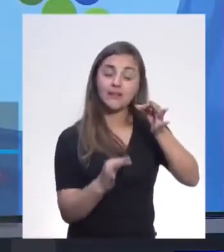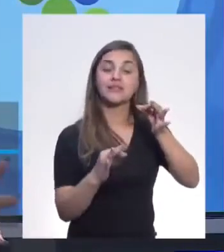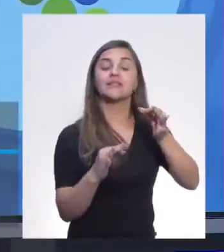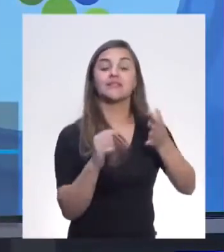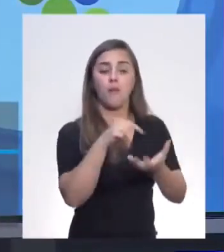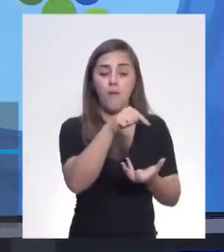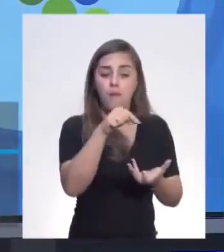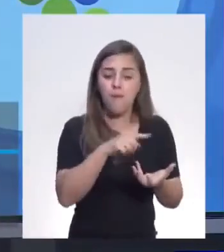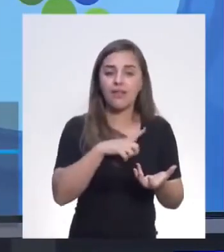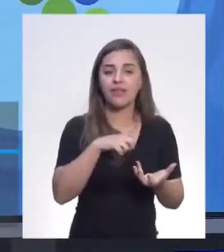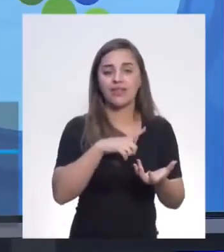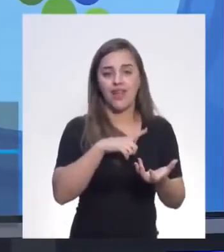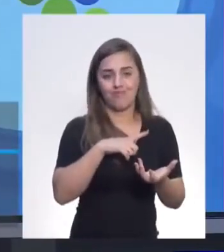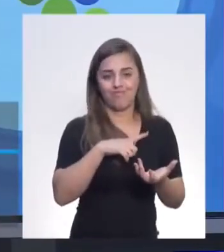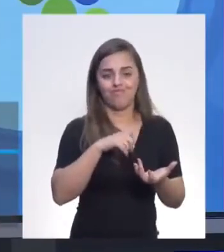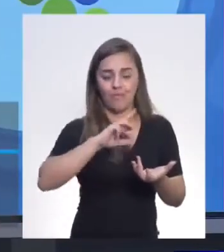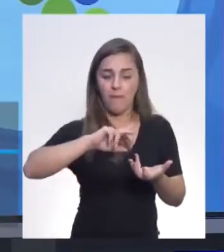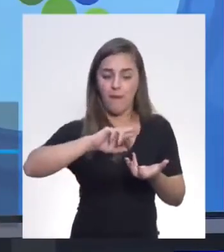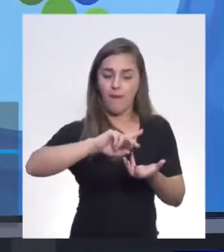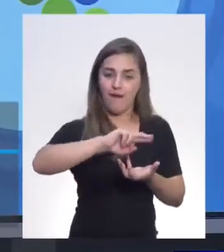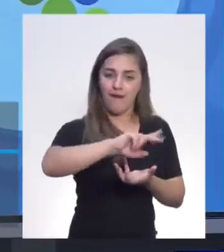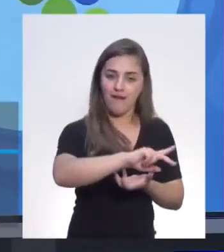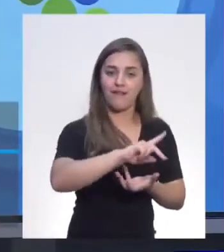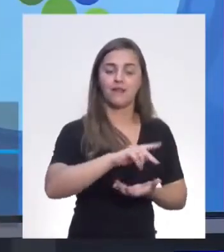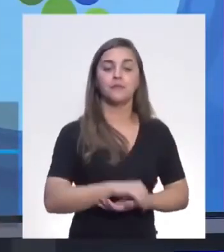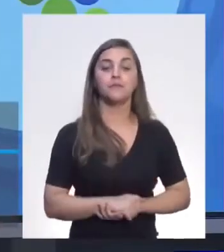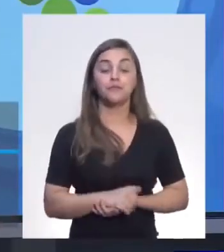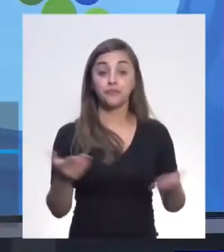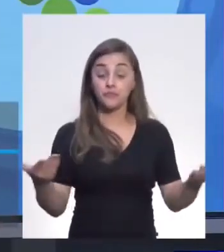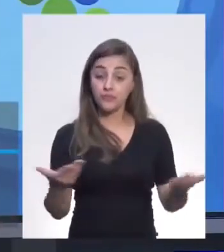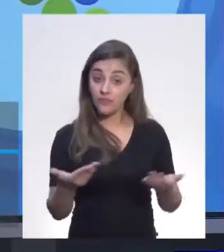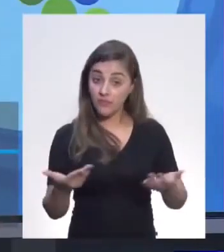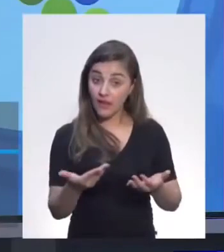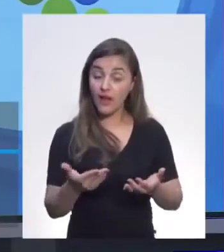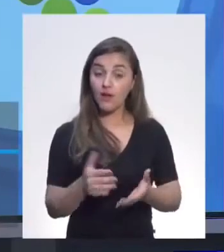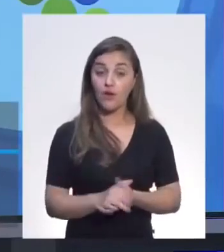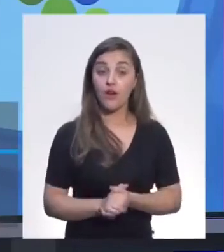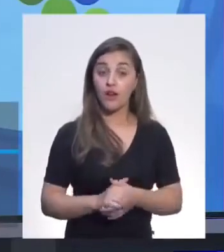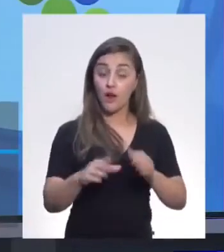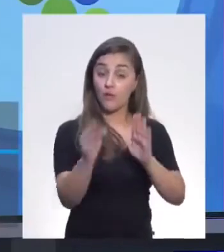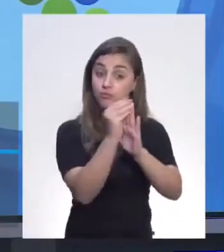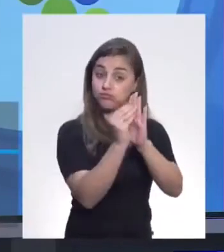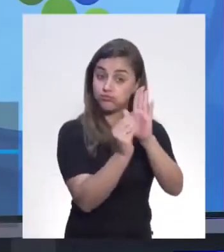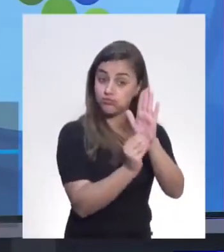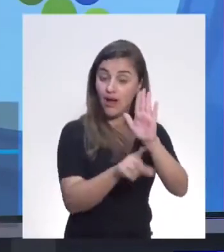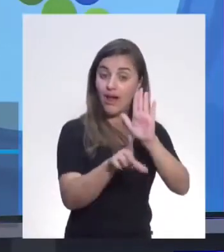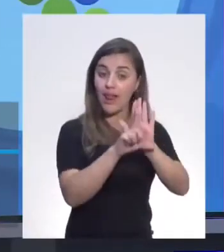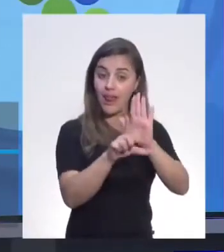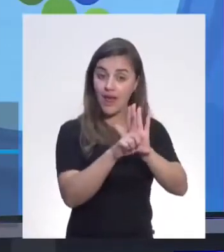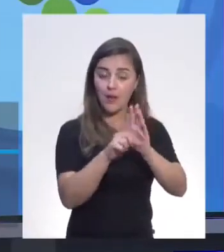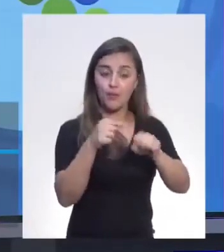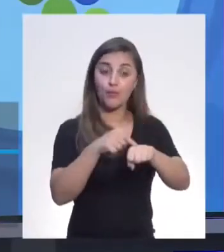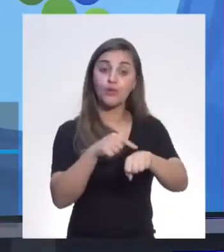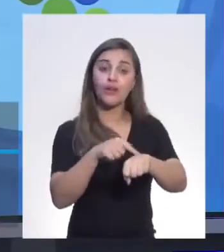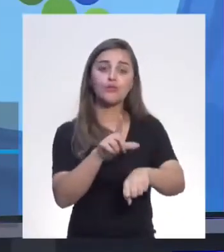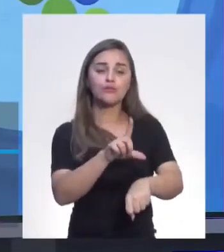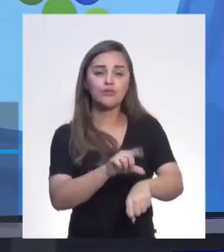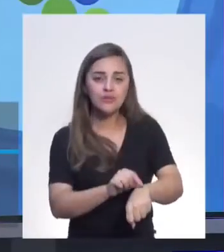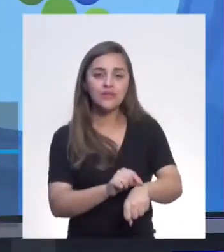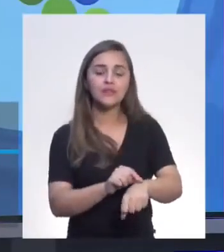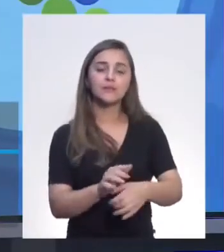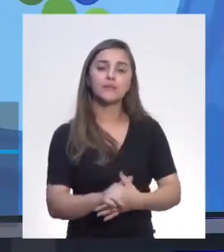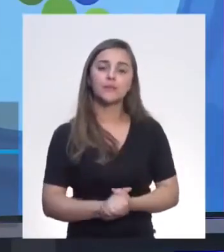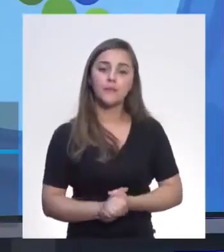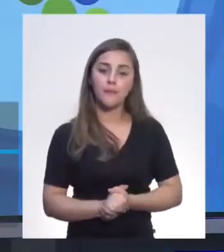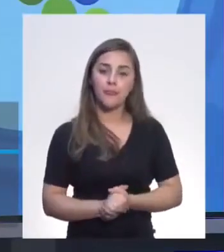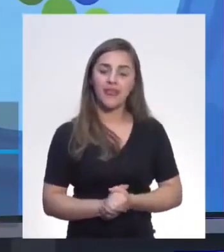sua especificidade. Eu ia colocar para vocês algumas legislações, mas não vai dar por causa do tempo, tá?